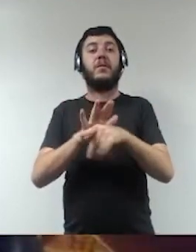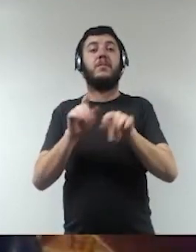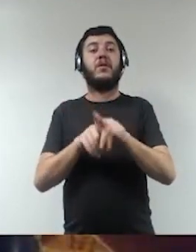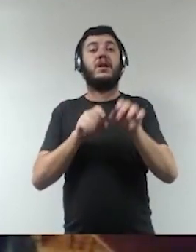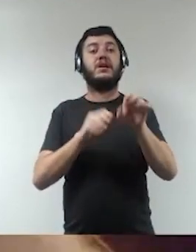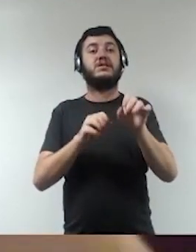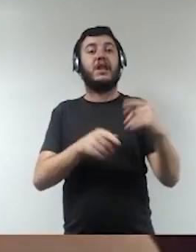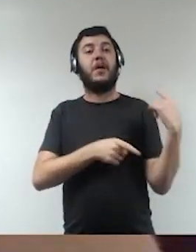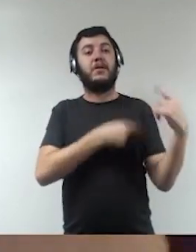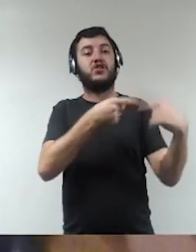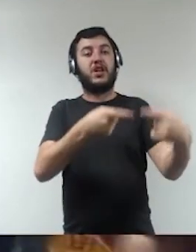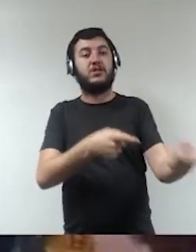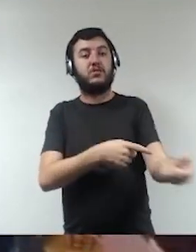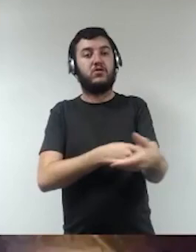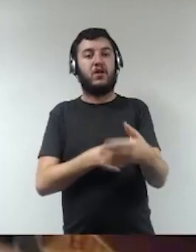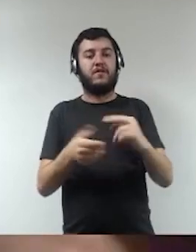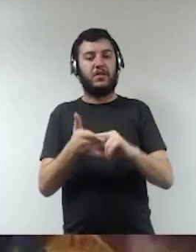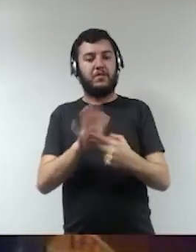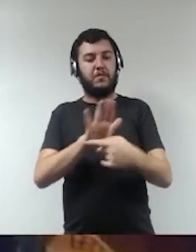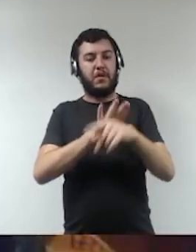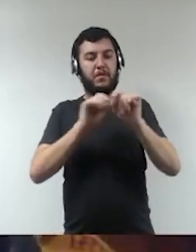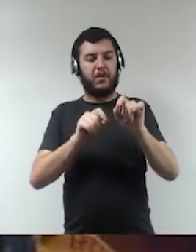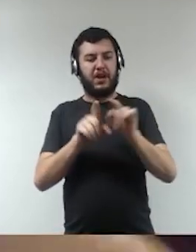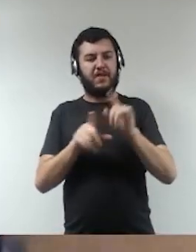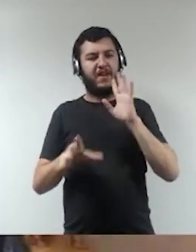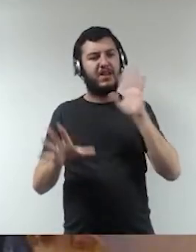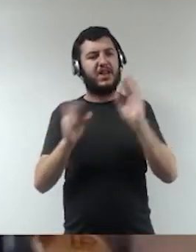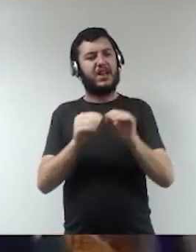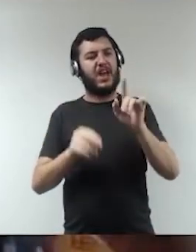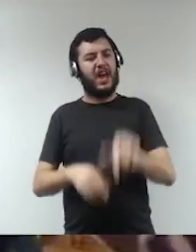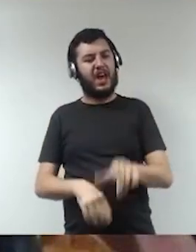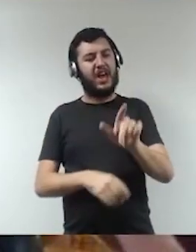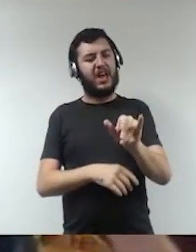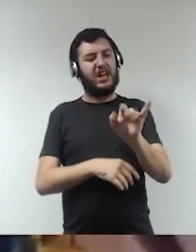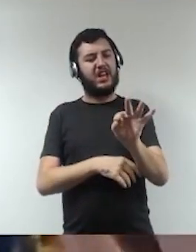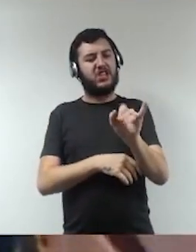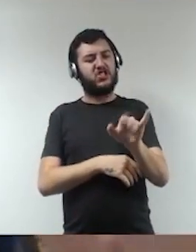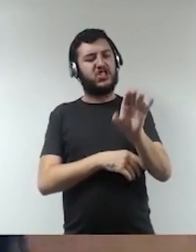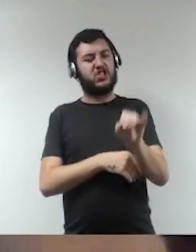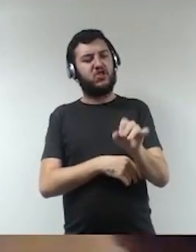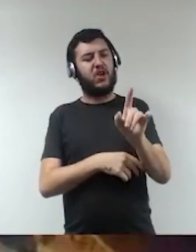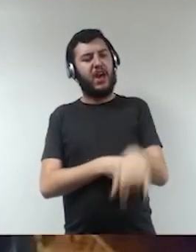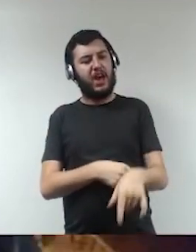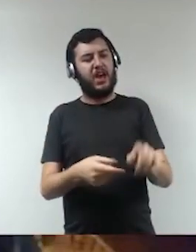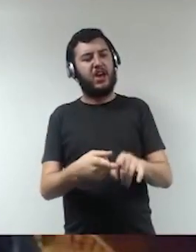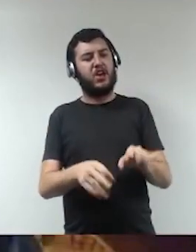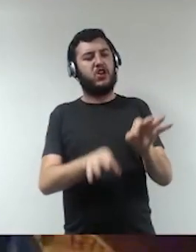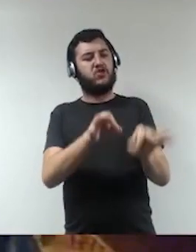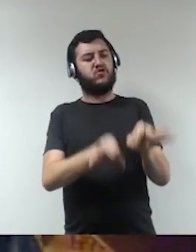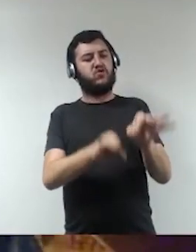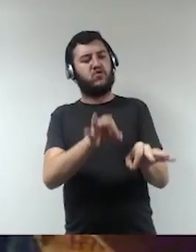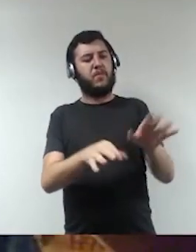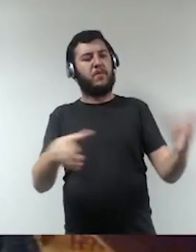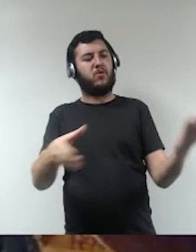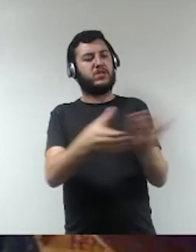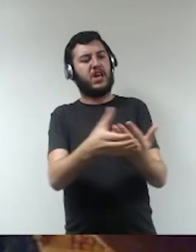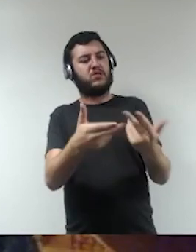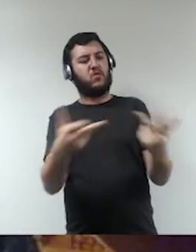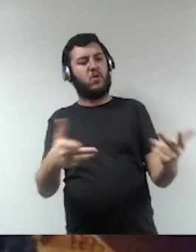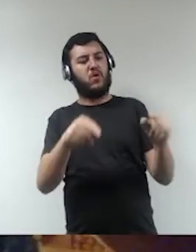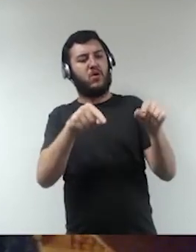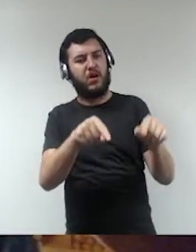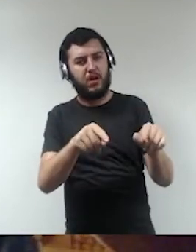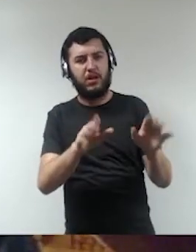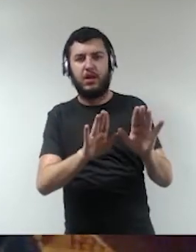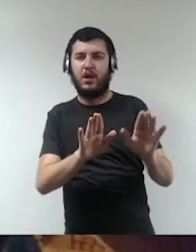que entenda que não é só litígio, não é só judicializar tudo, é resolver disputa. Essa é a nossa função como operadores